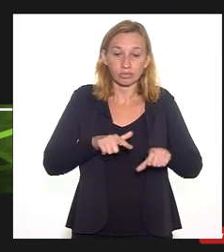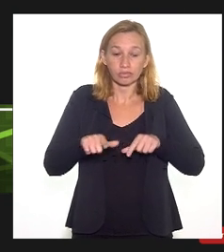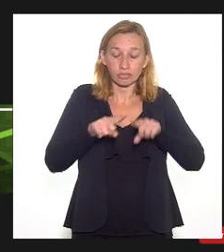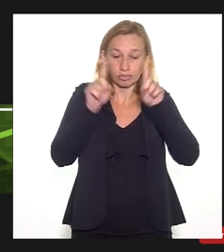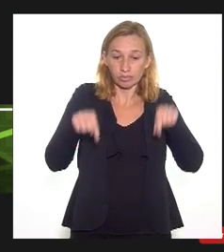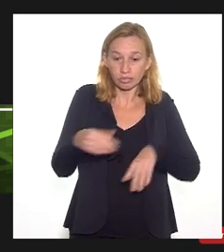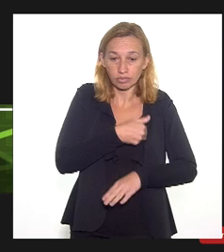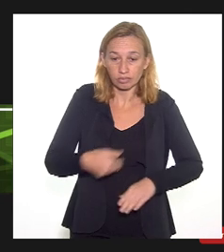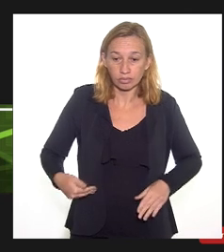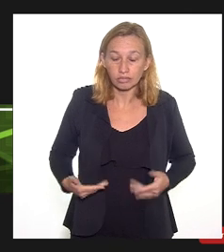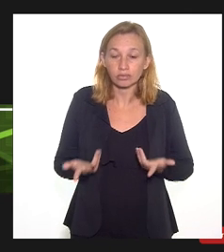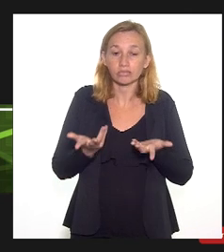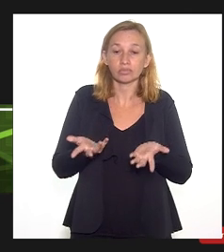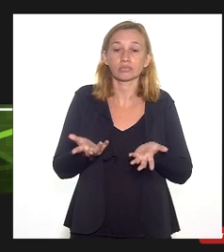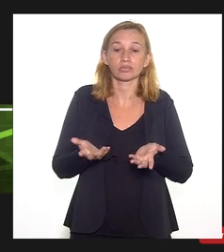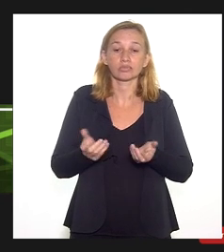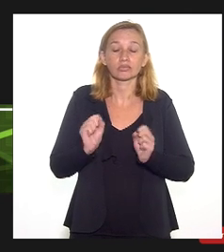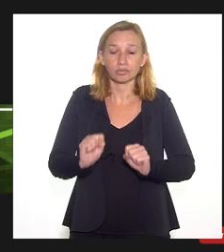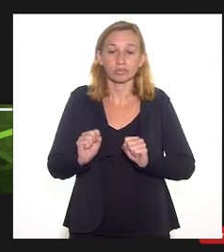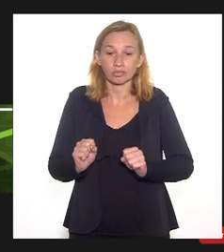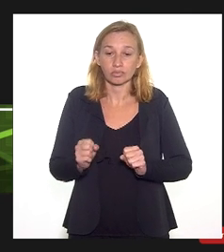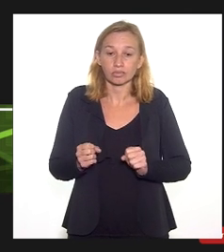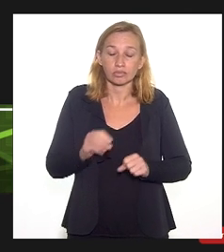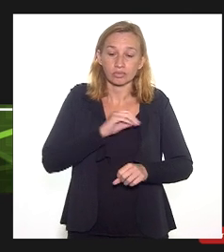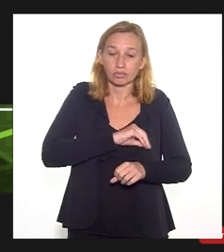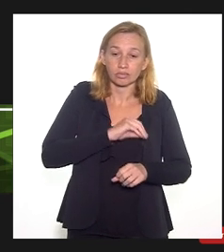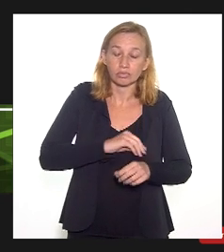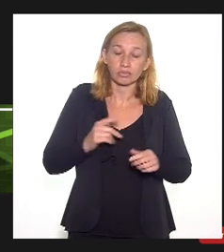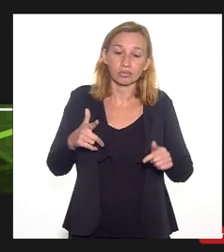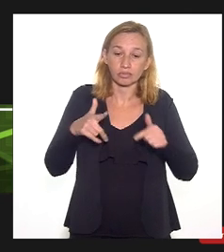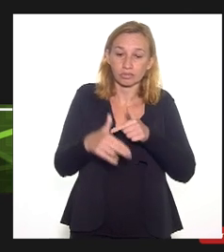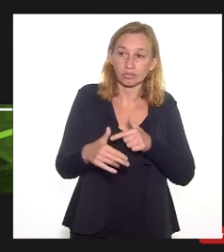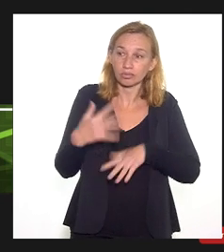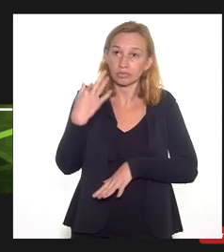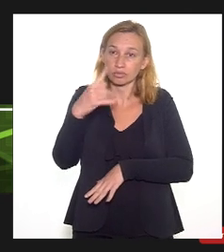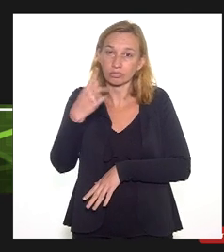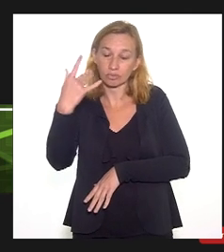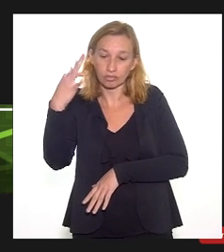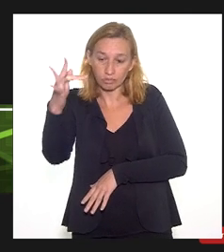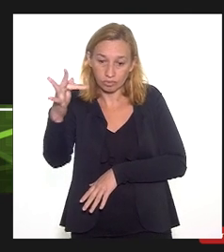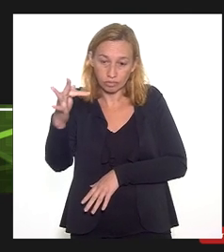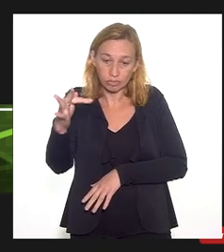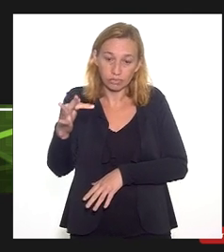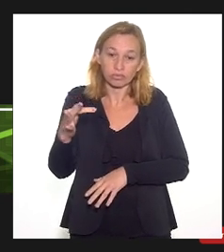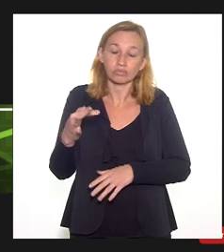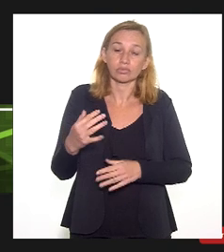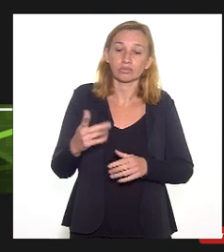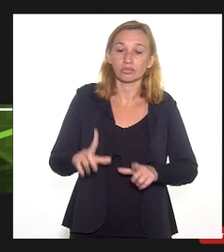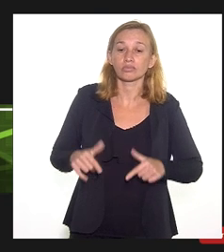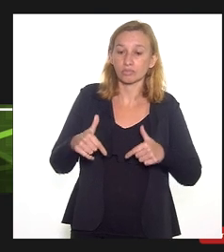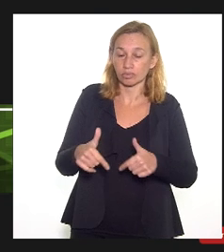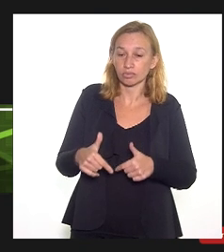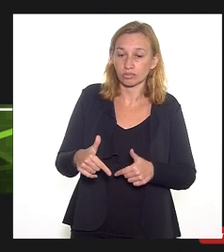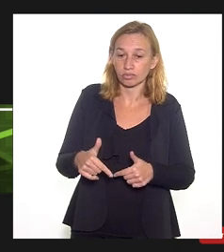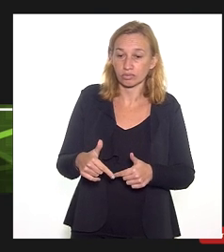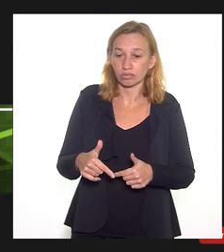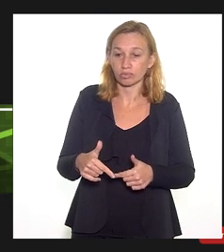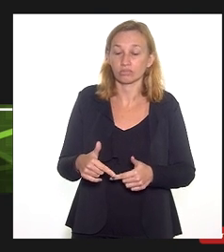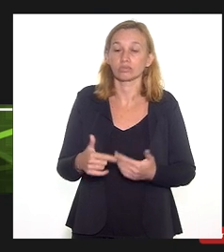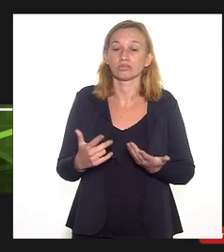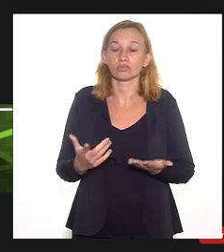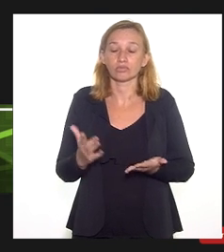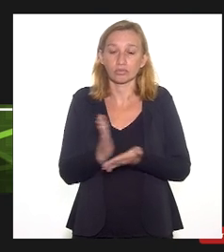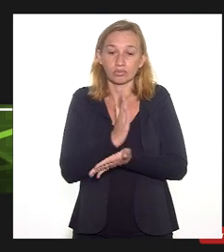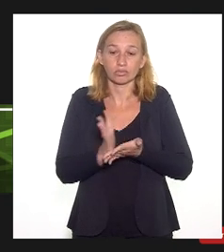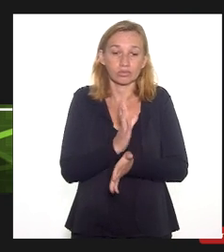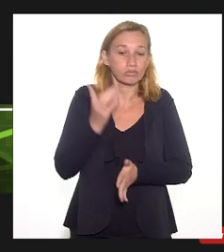gerando renda que estão tendo seus futuros afetados por essas atitudes sem respaldo nenhum na legislação nem nacional nem